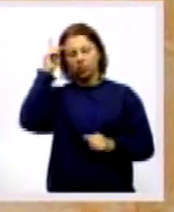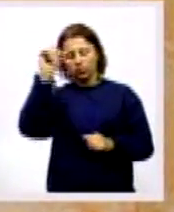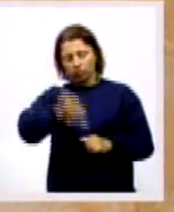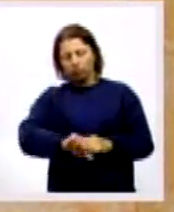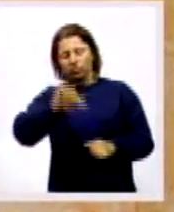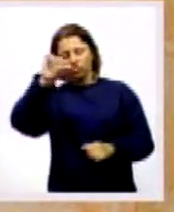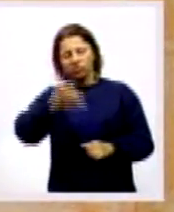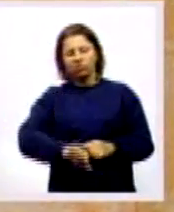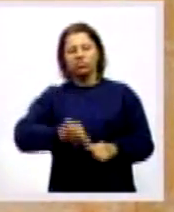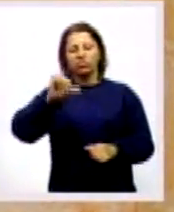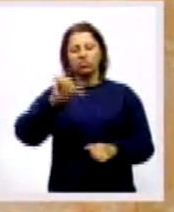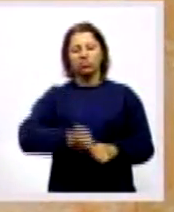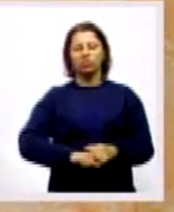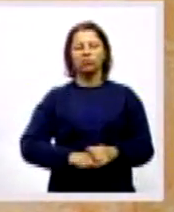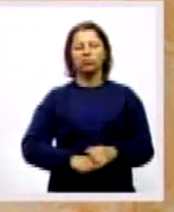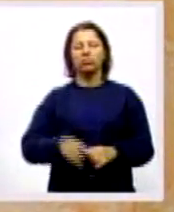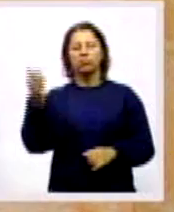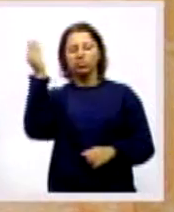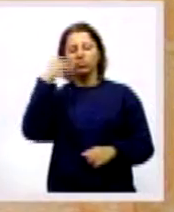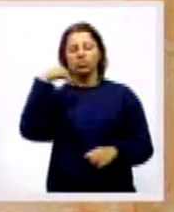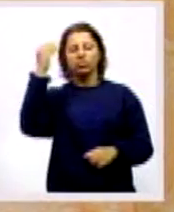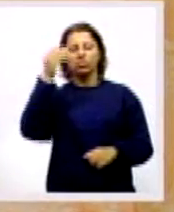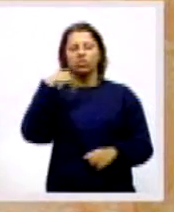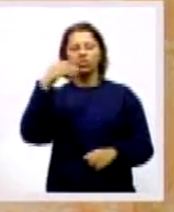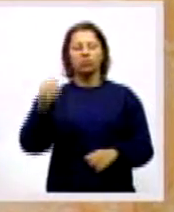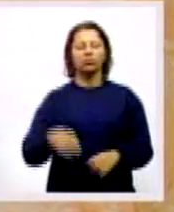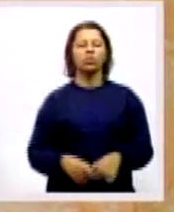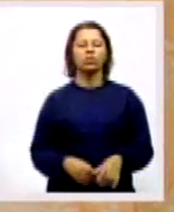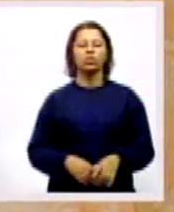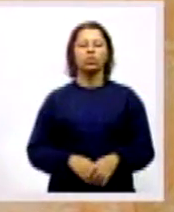mesquinho, miserável,